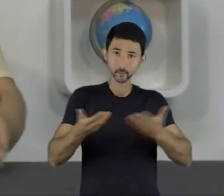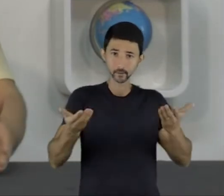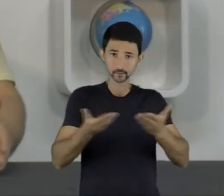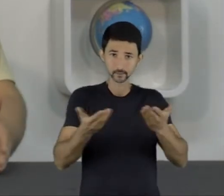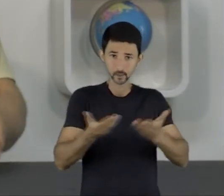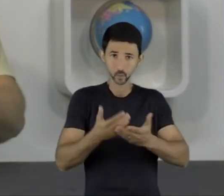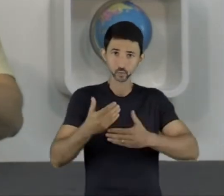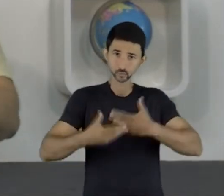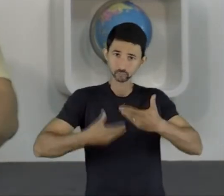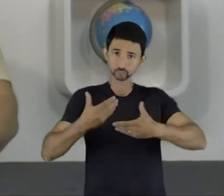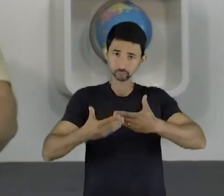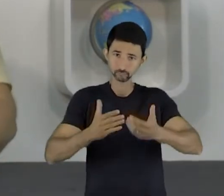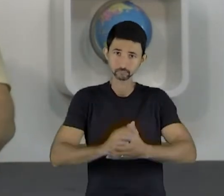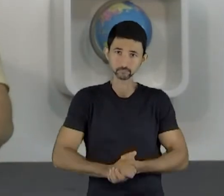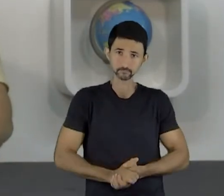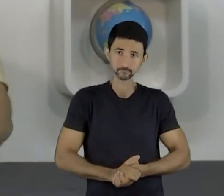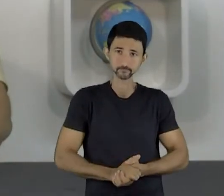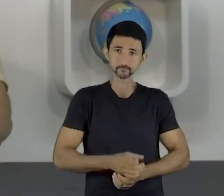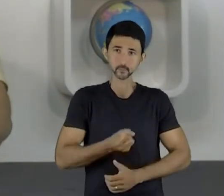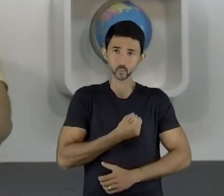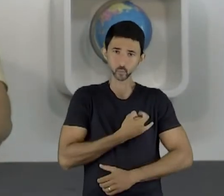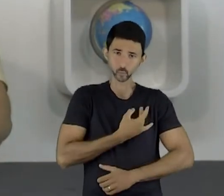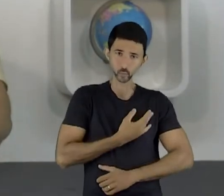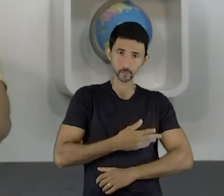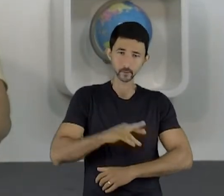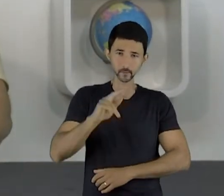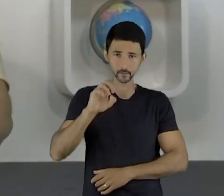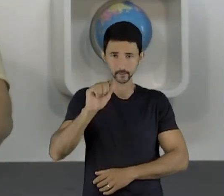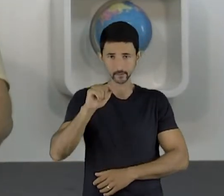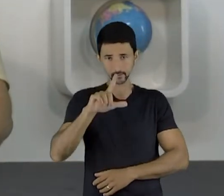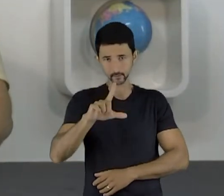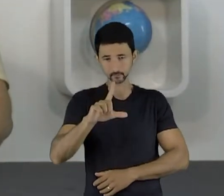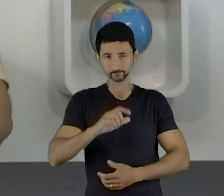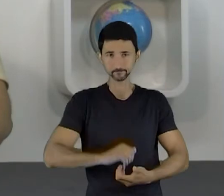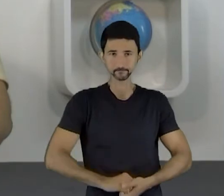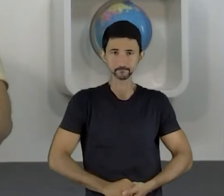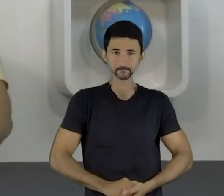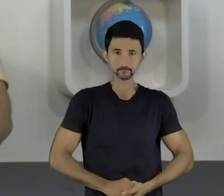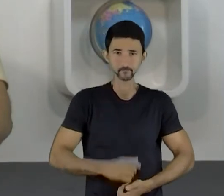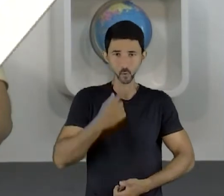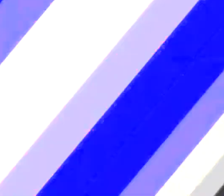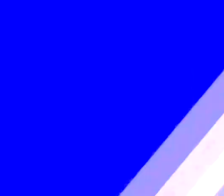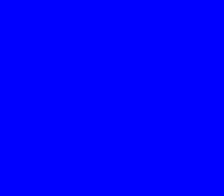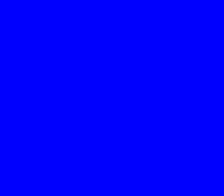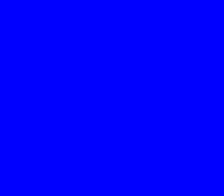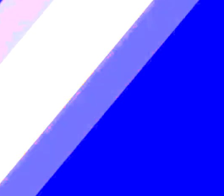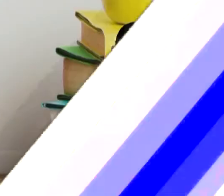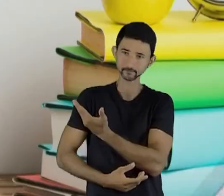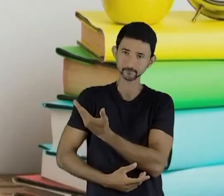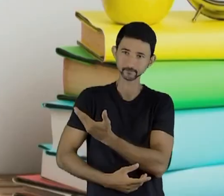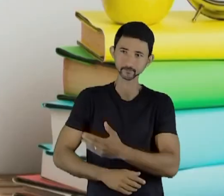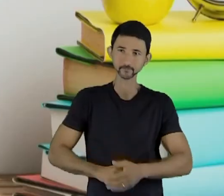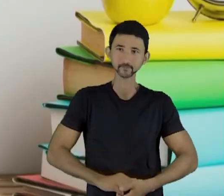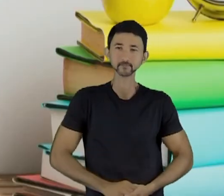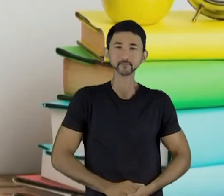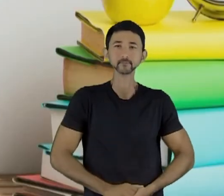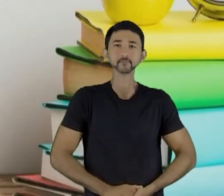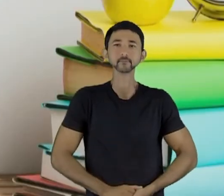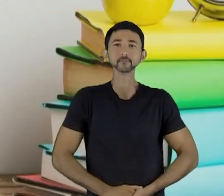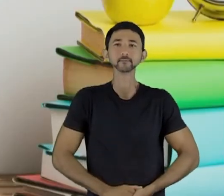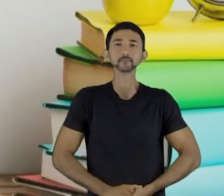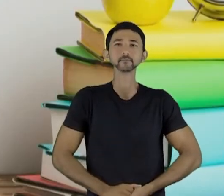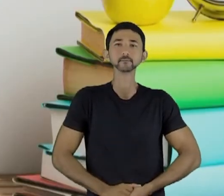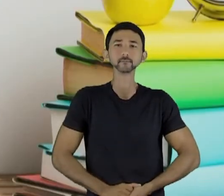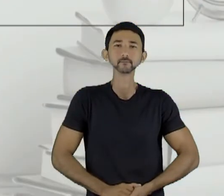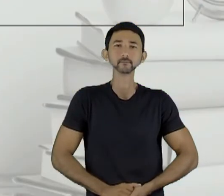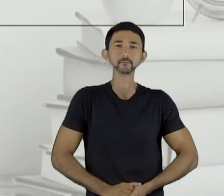o tratado dos números reais, vamos dizer assim. Então acompanha comigo na tela, números reais,